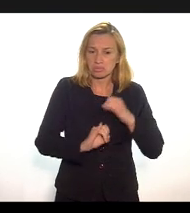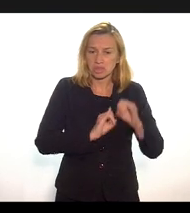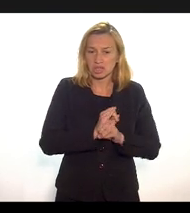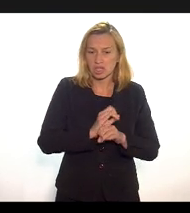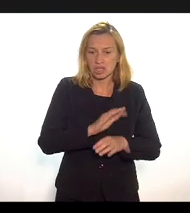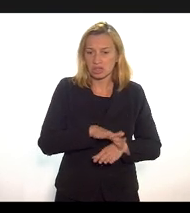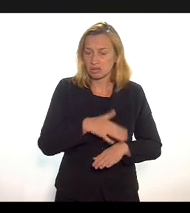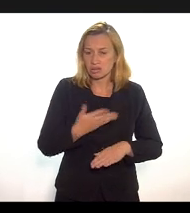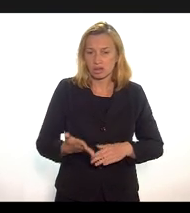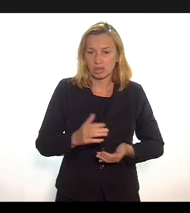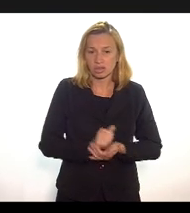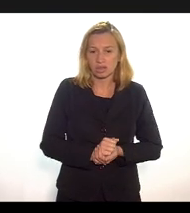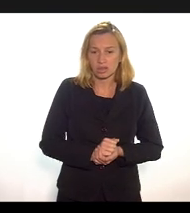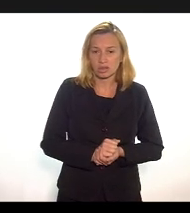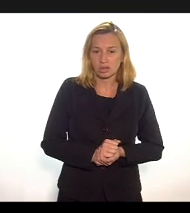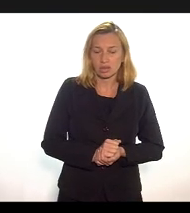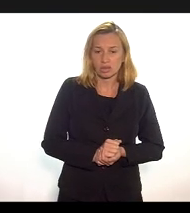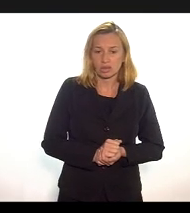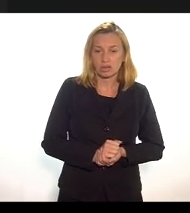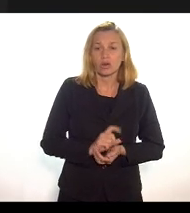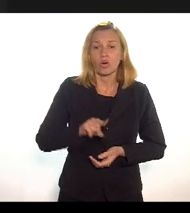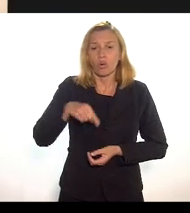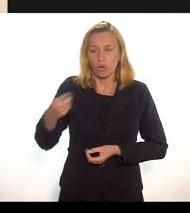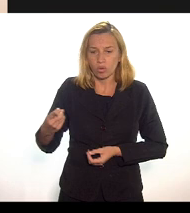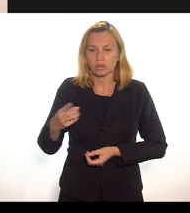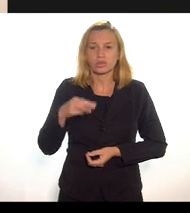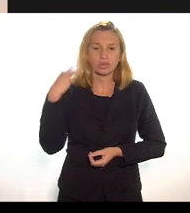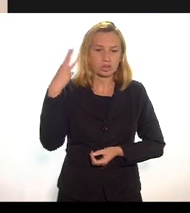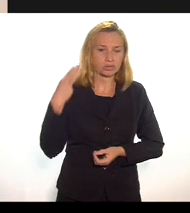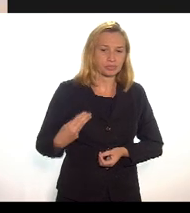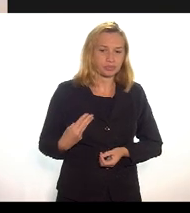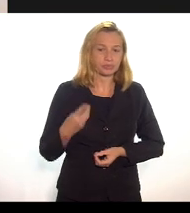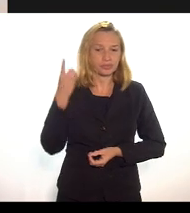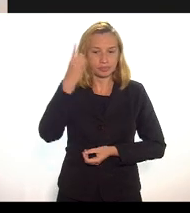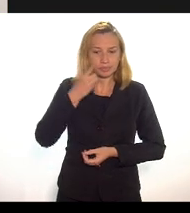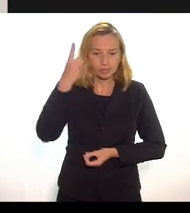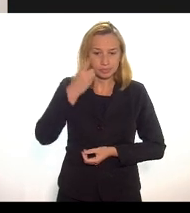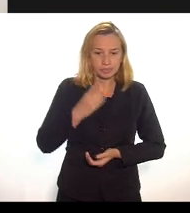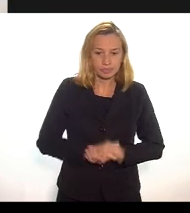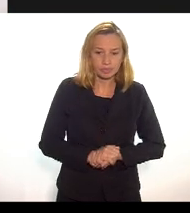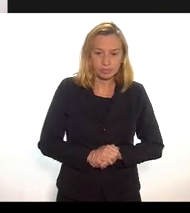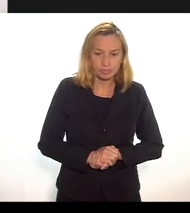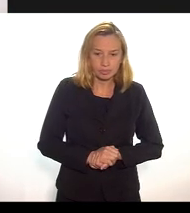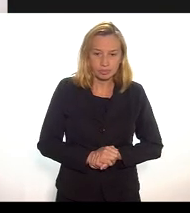Tentar fazer uma intervenção até caiu. Vamos passar para a deputada Mônica, então.